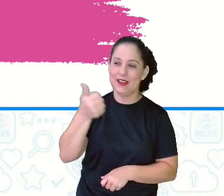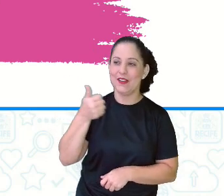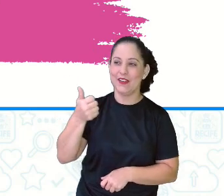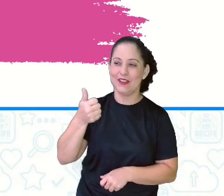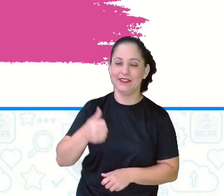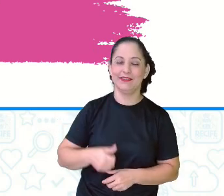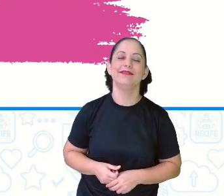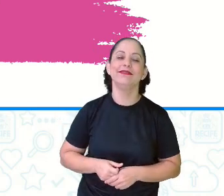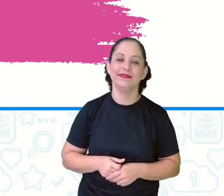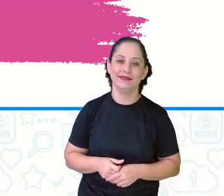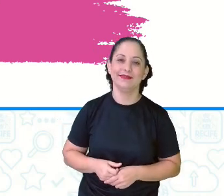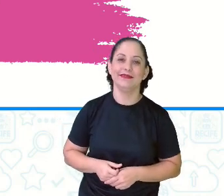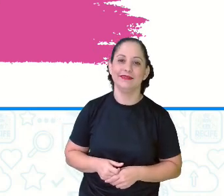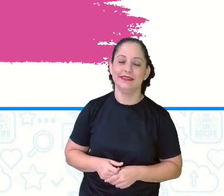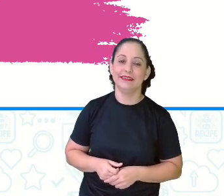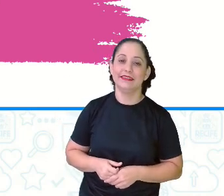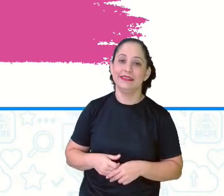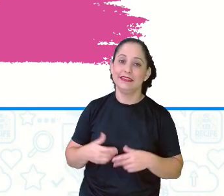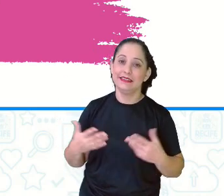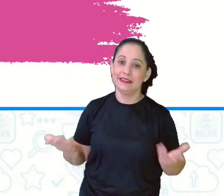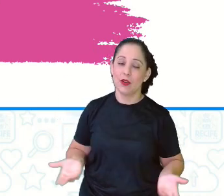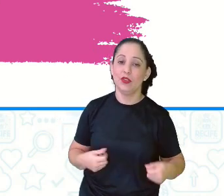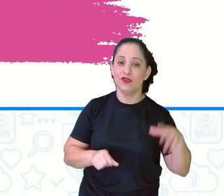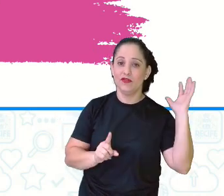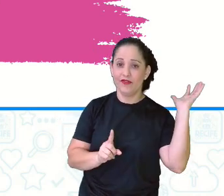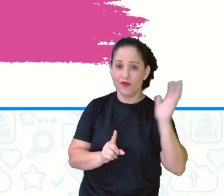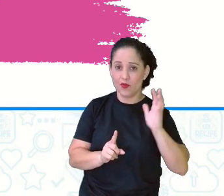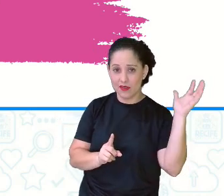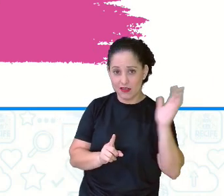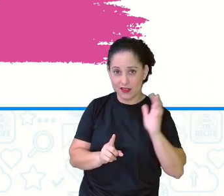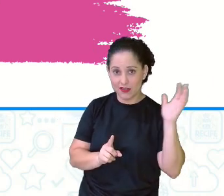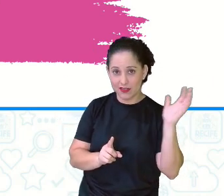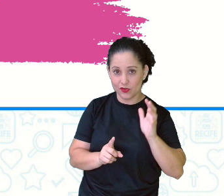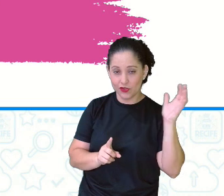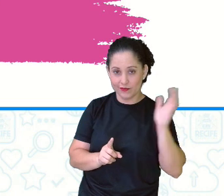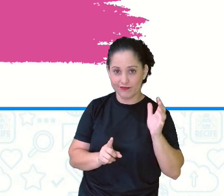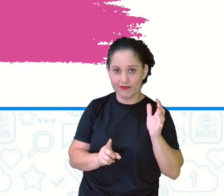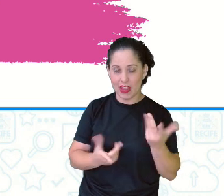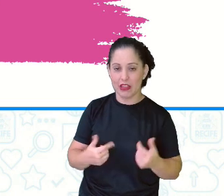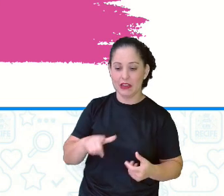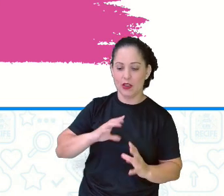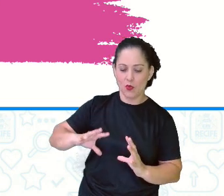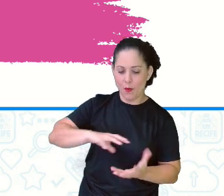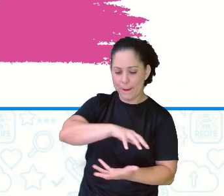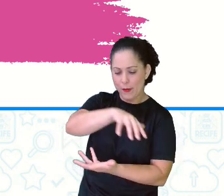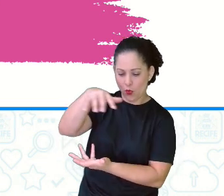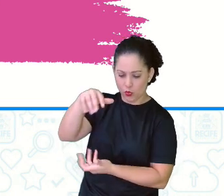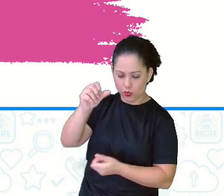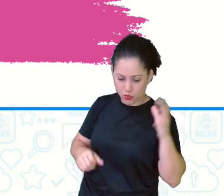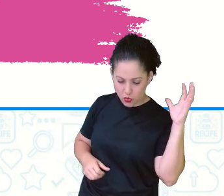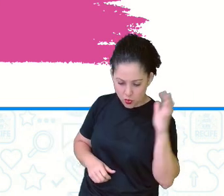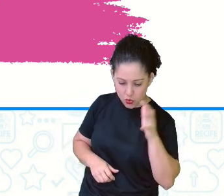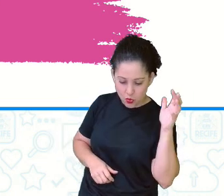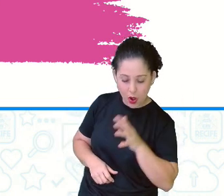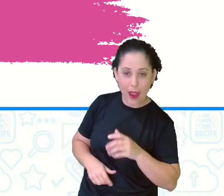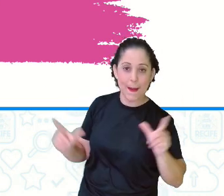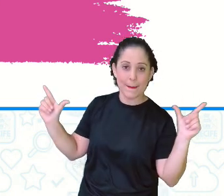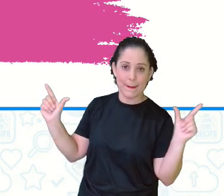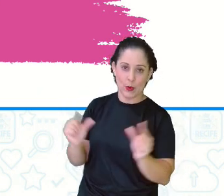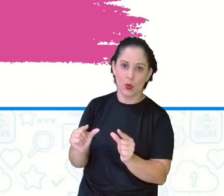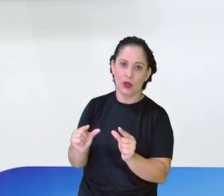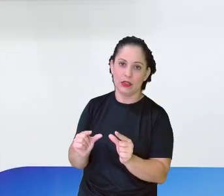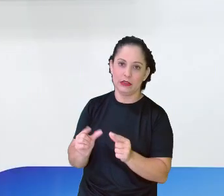iluminado, que as intervenções que a gente faça no nosso planeta sejam menores e